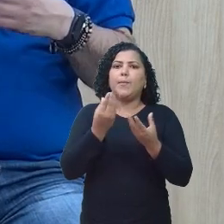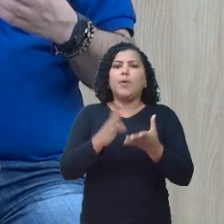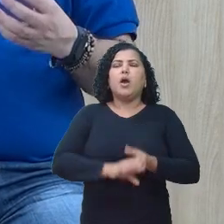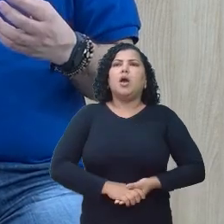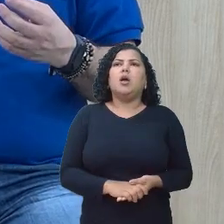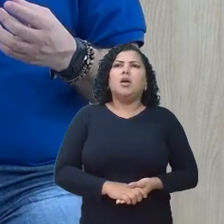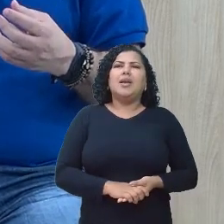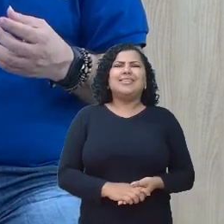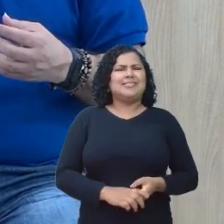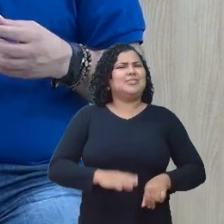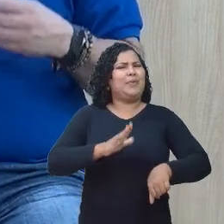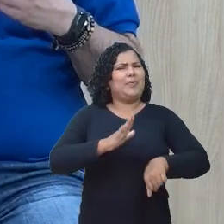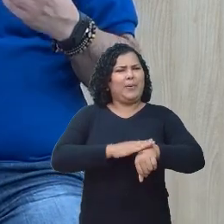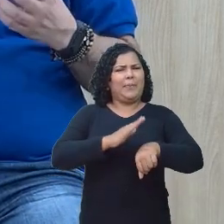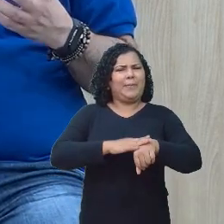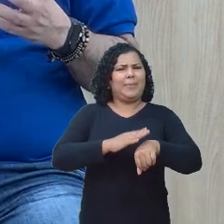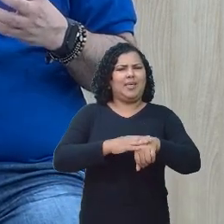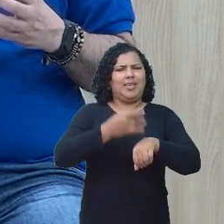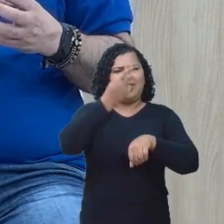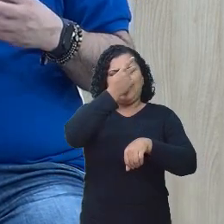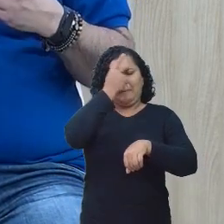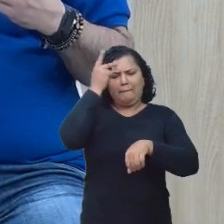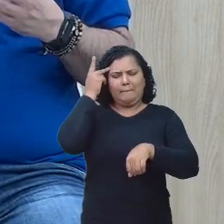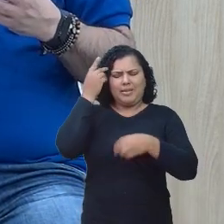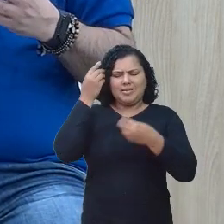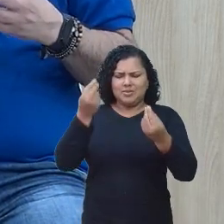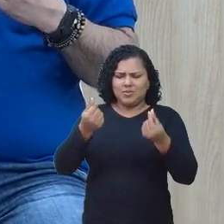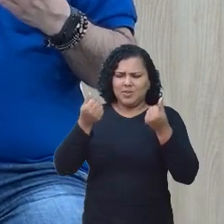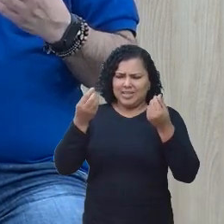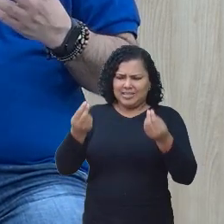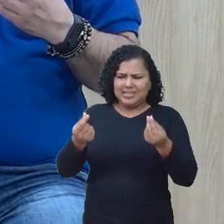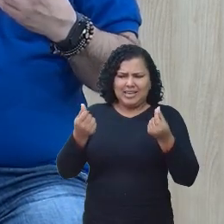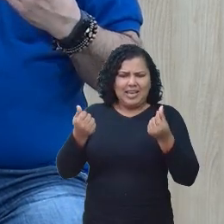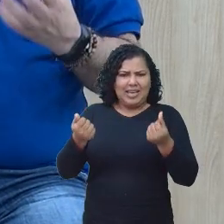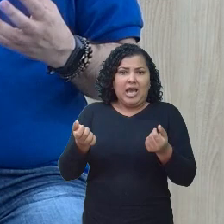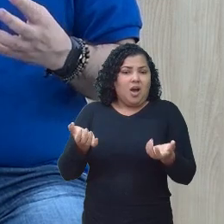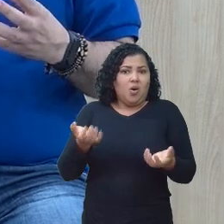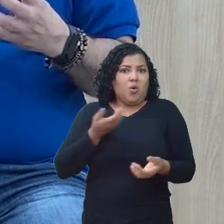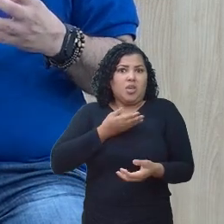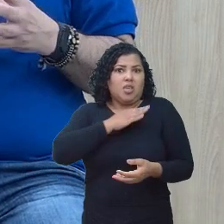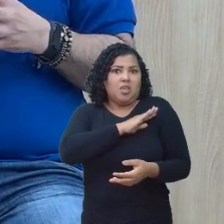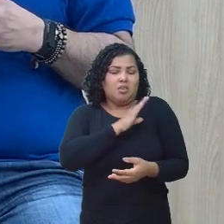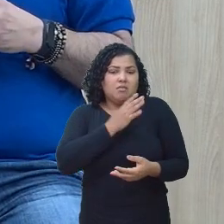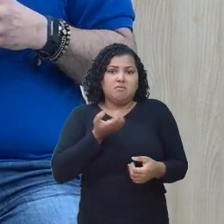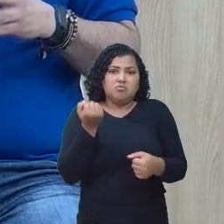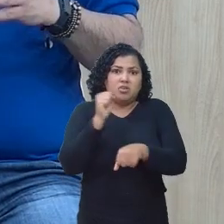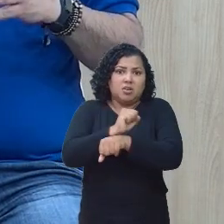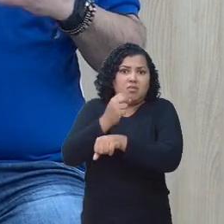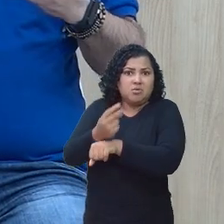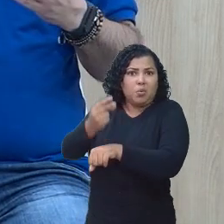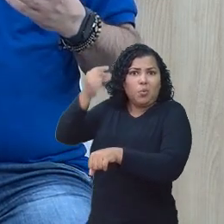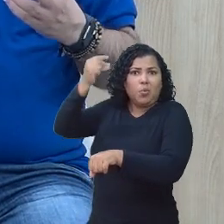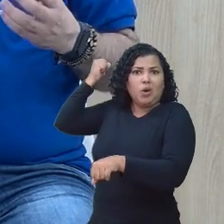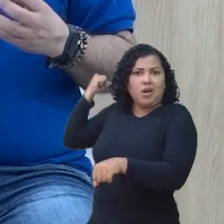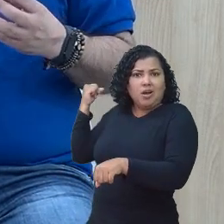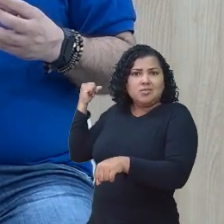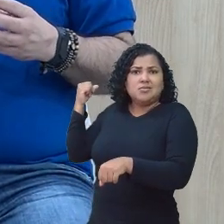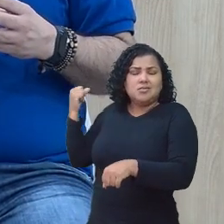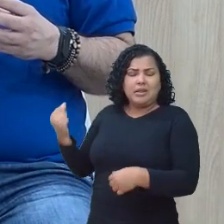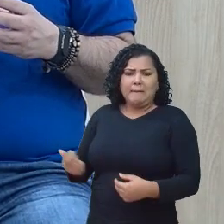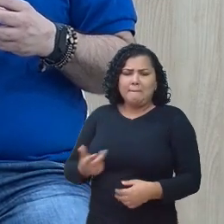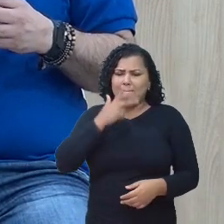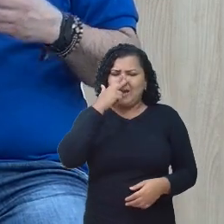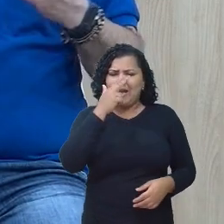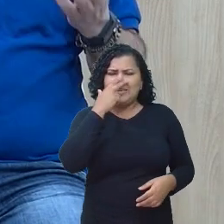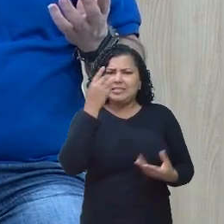uma situação, né, que é algo aterrador, né, a questão da escravidão, ela ser colocada de forma